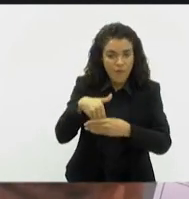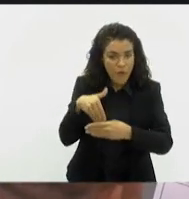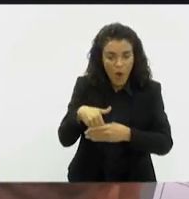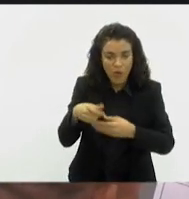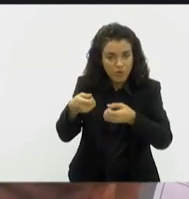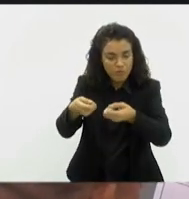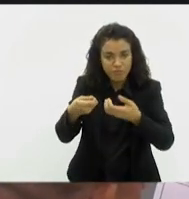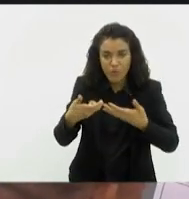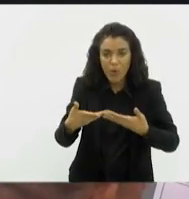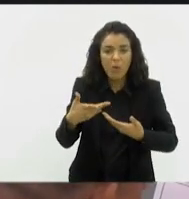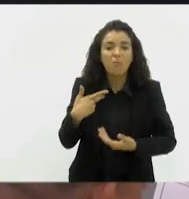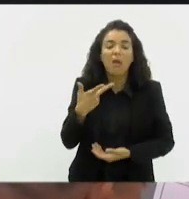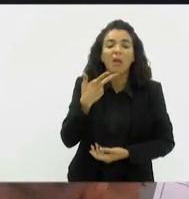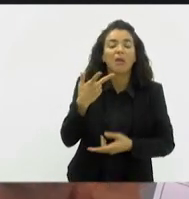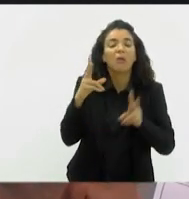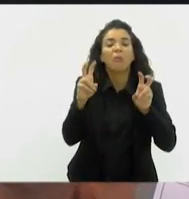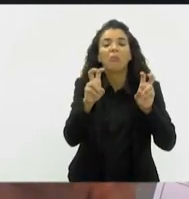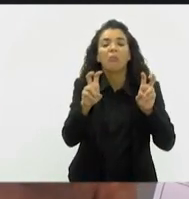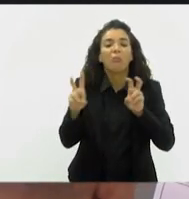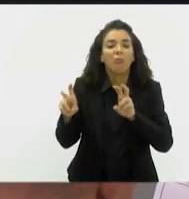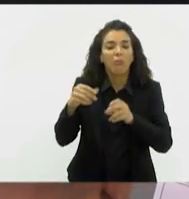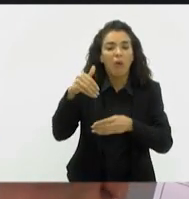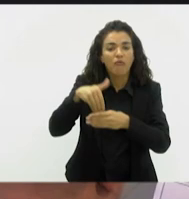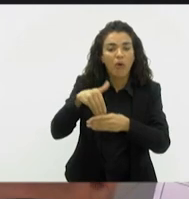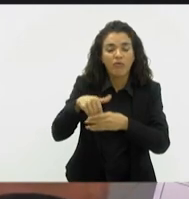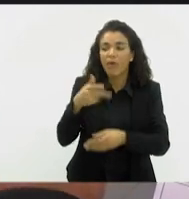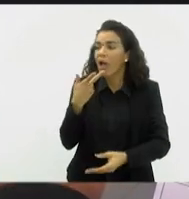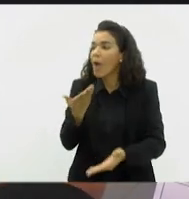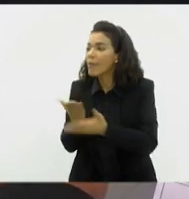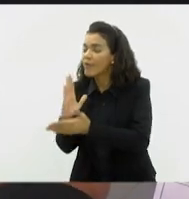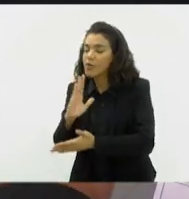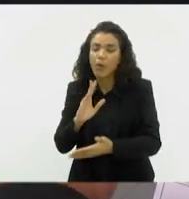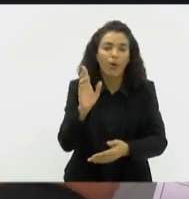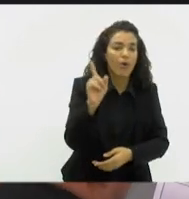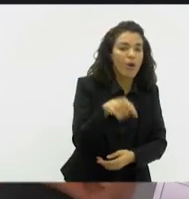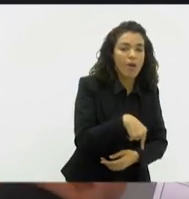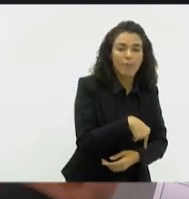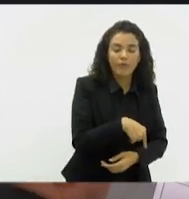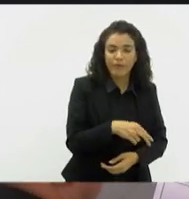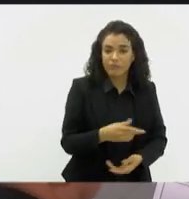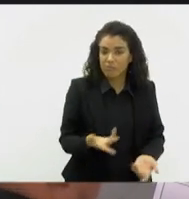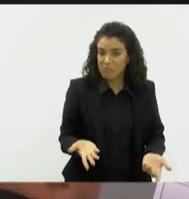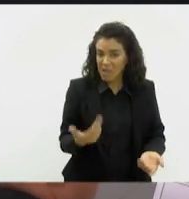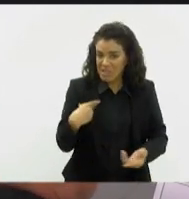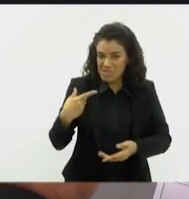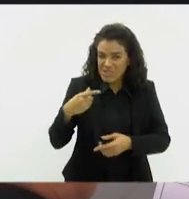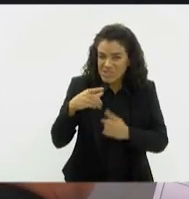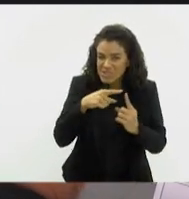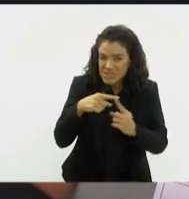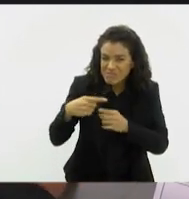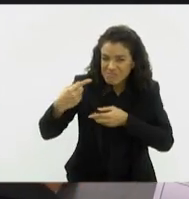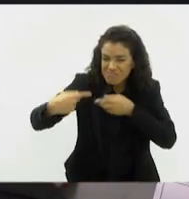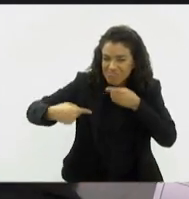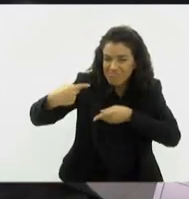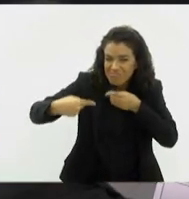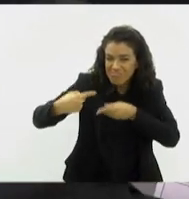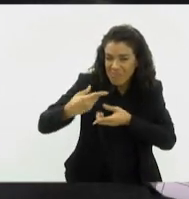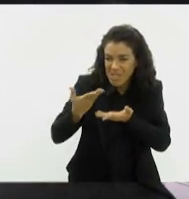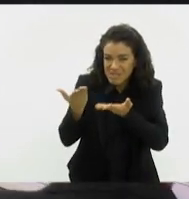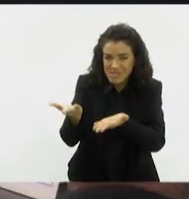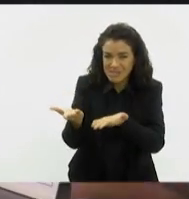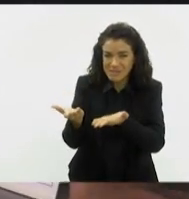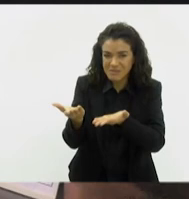eu não devo nem dizer quais são os motivos do meu voto. Basta eu falar aprovado ou reprovado e fim de papo. Esse tipo de debate aqui não cabe, muito menos a